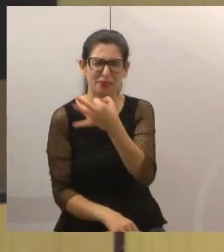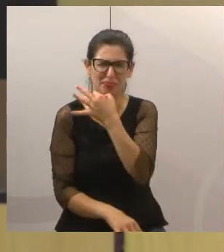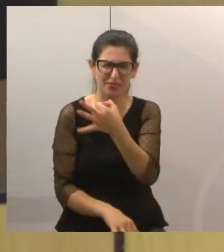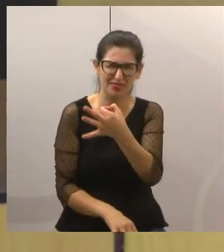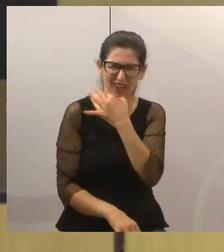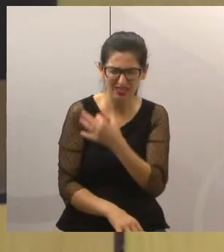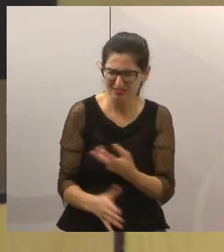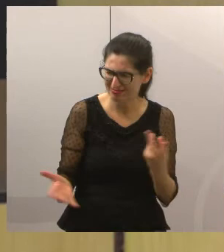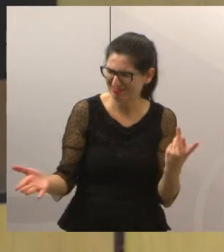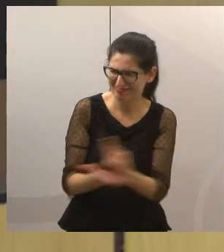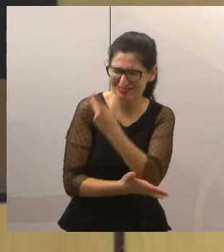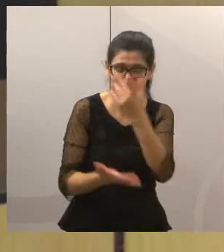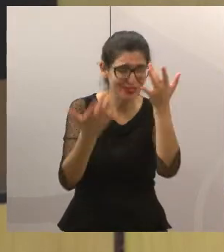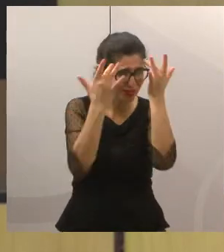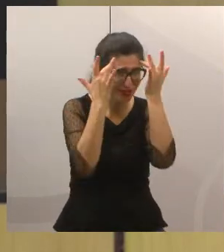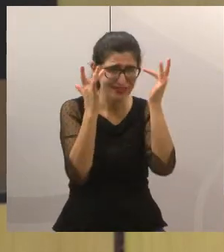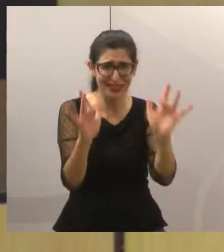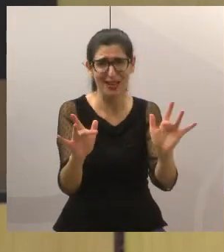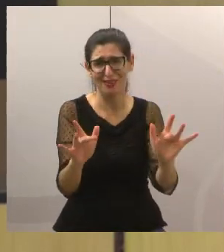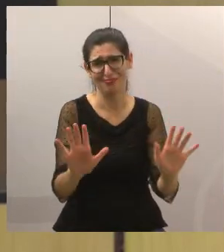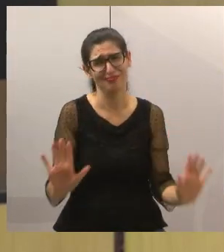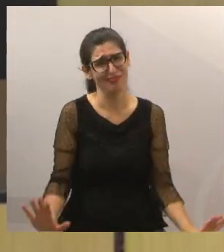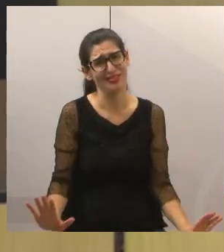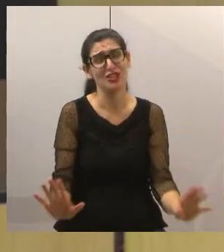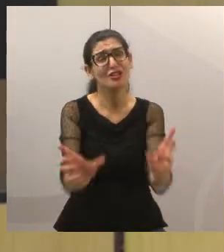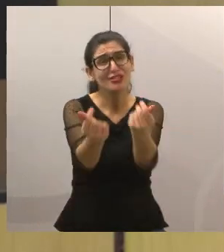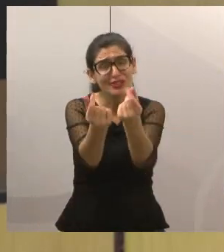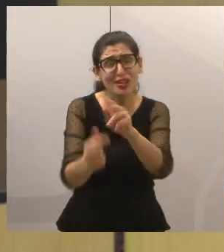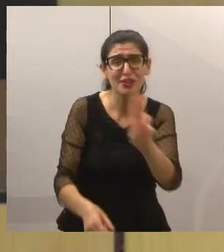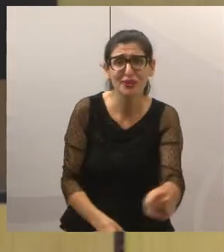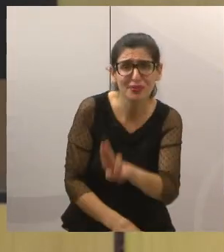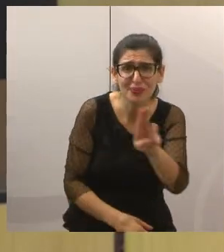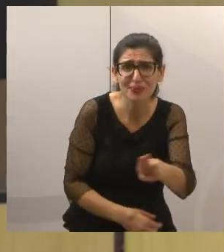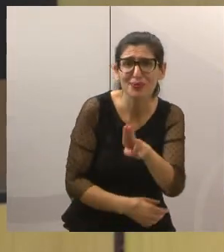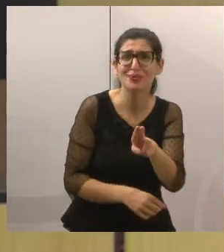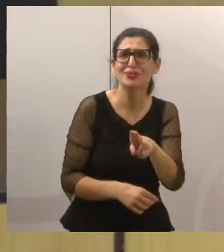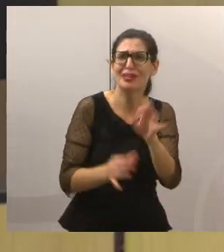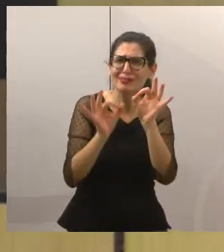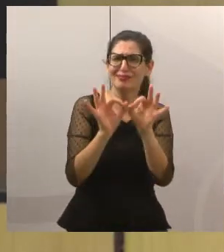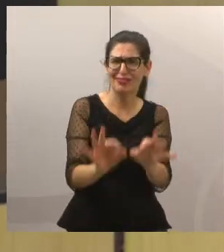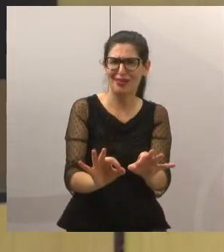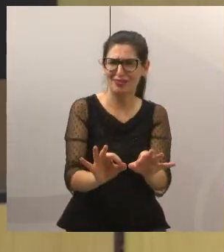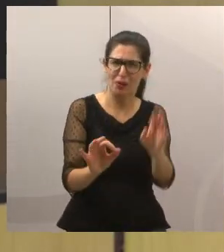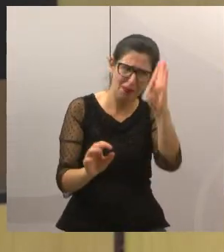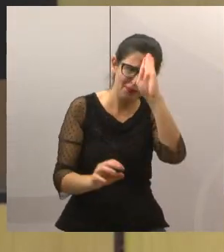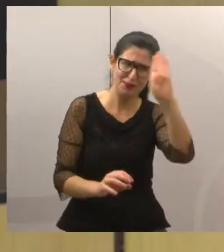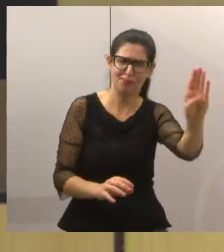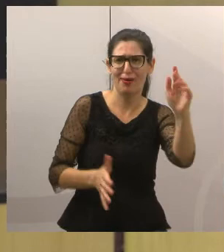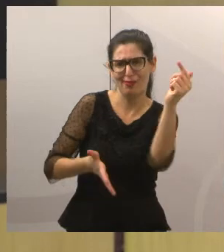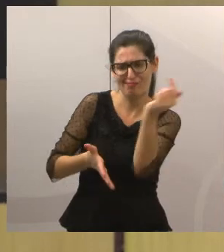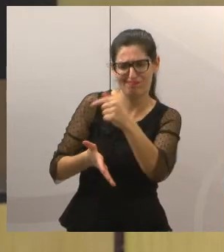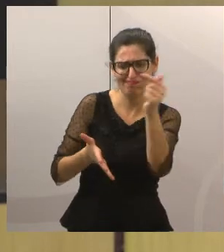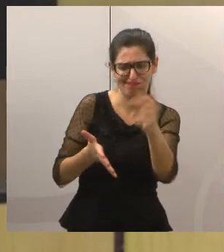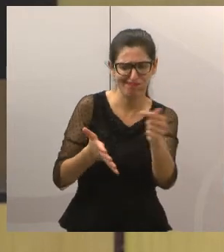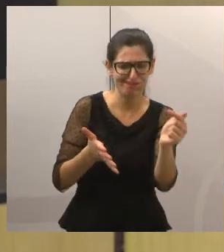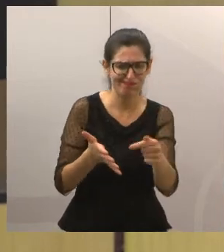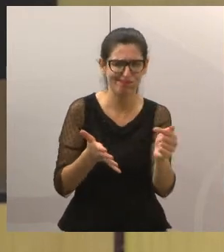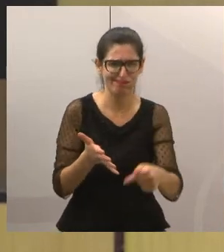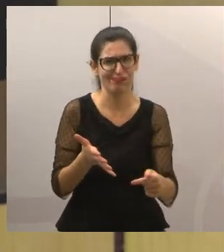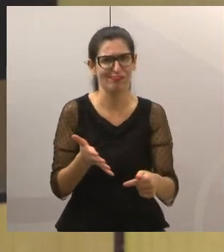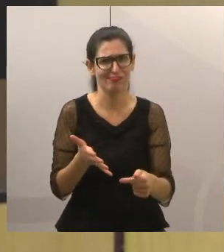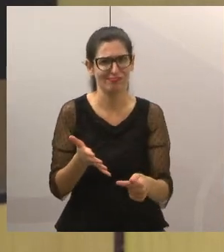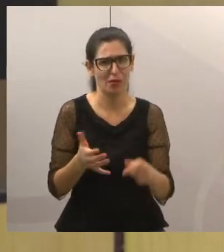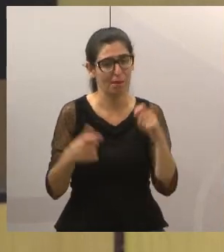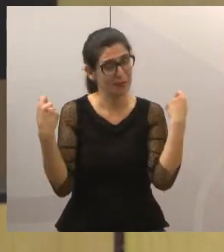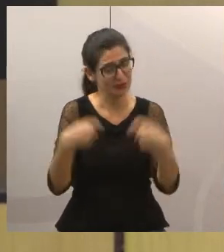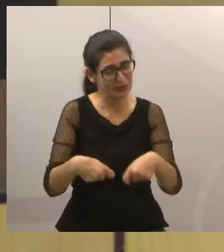orçamento público, esse momento que nós estamos dando esclarecimento, estamos falando de verba positiva, muitas vezes a